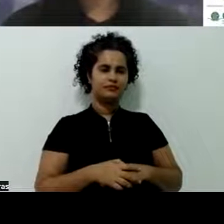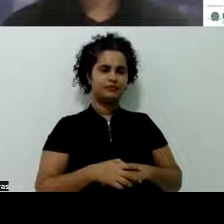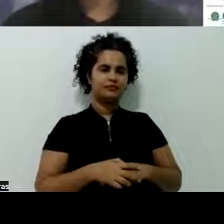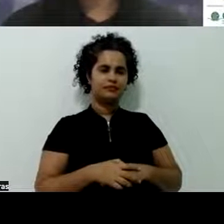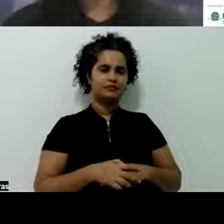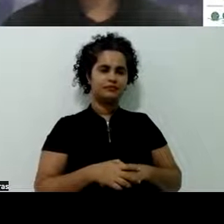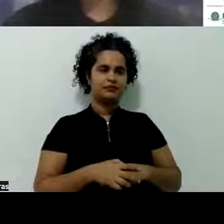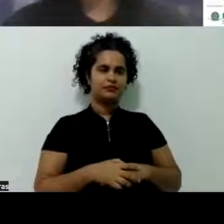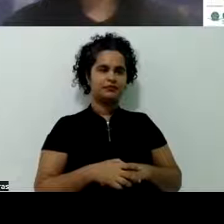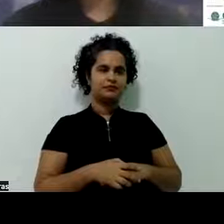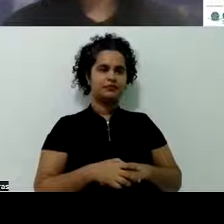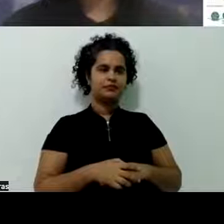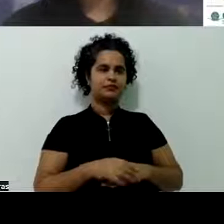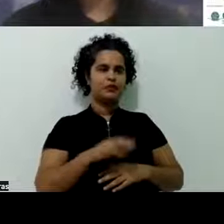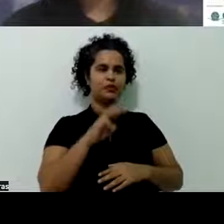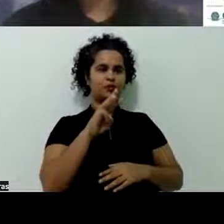William?